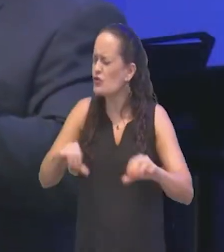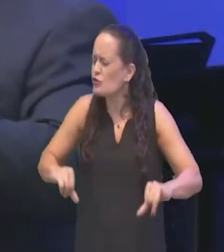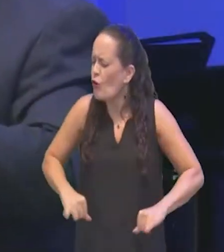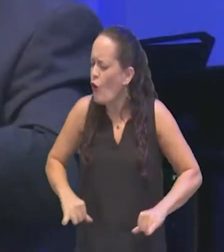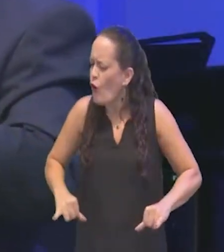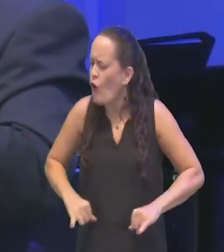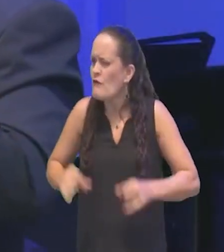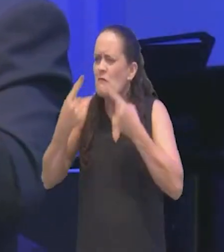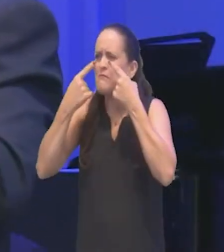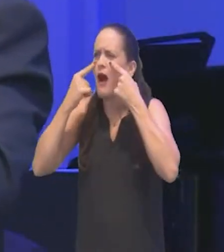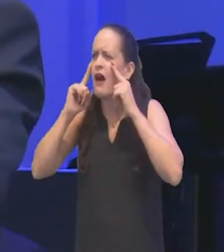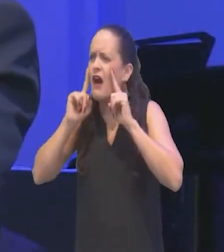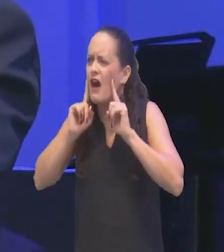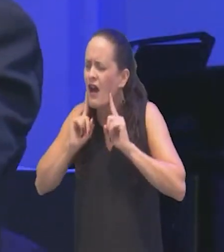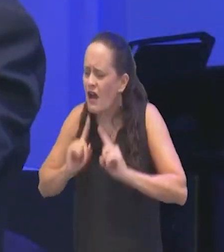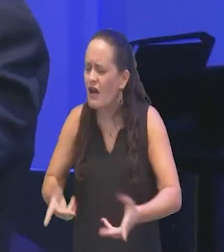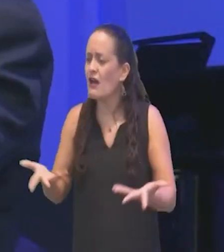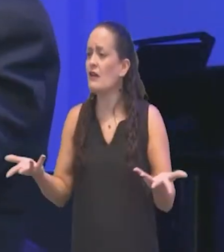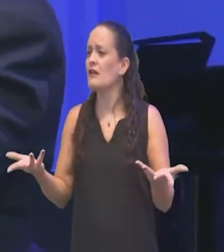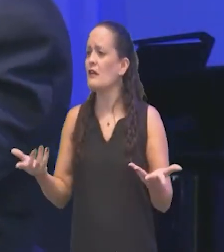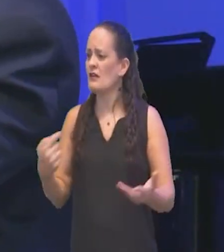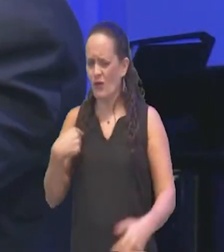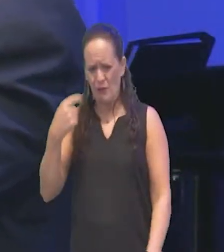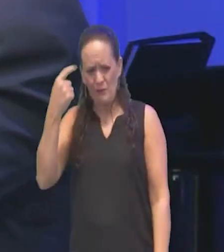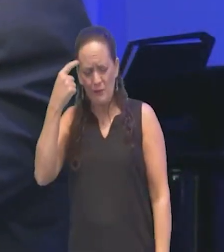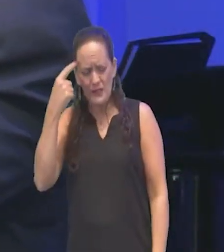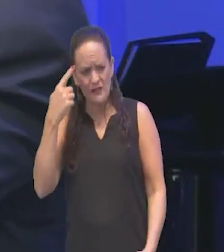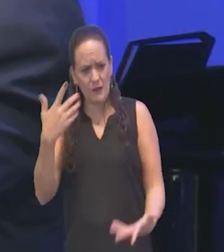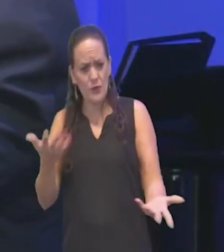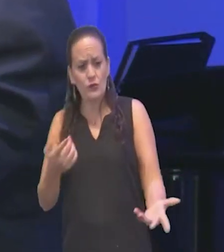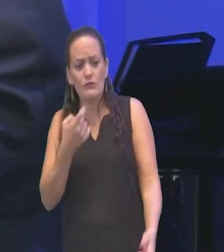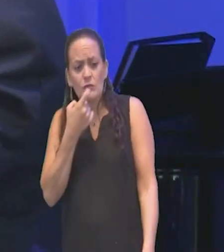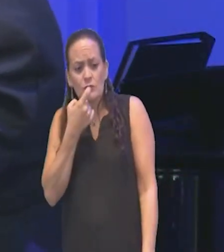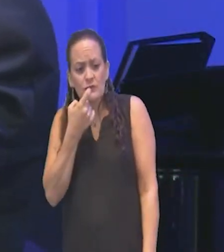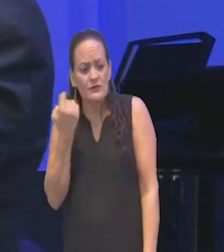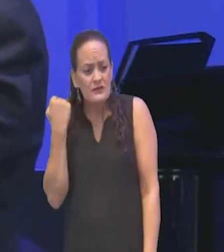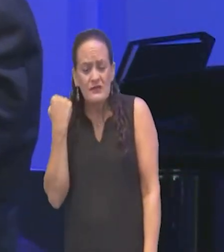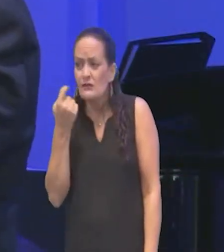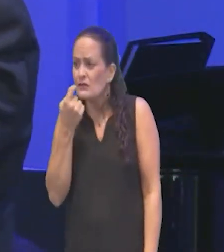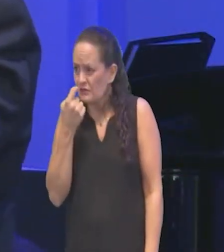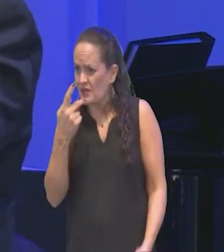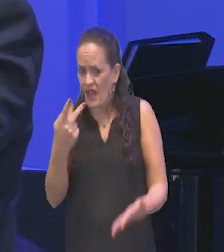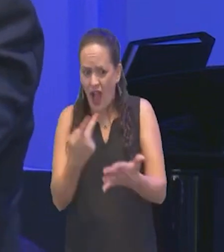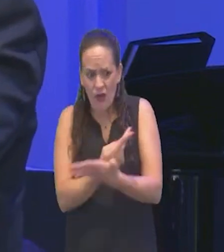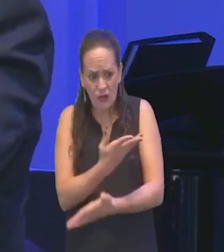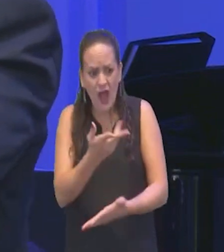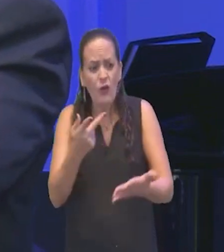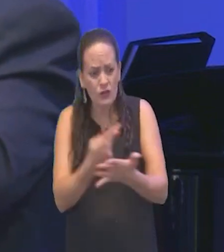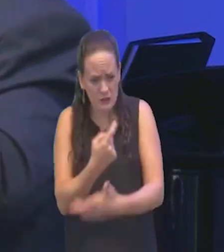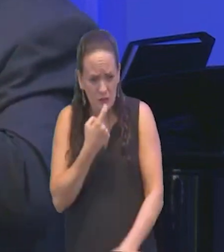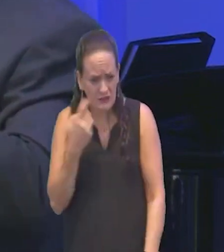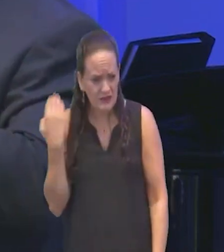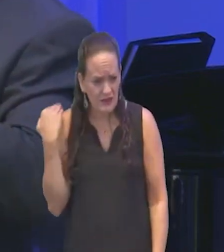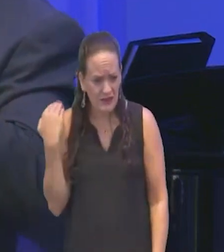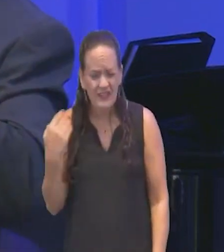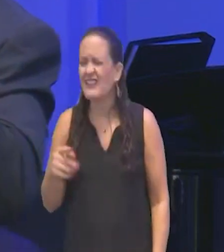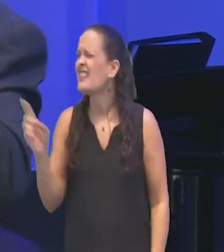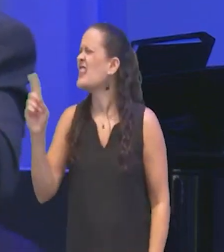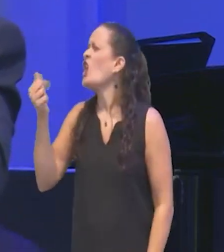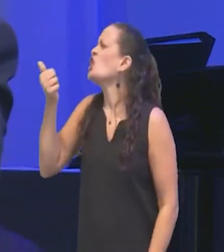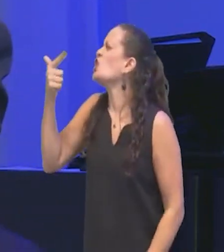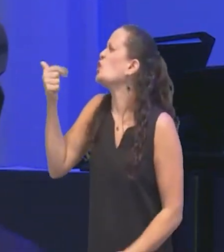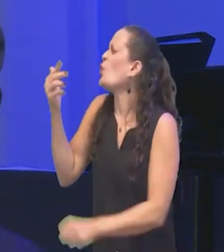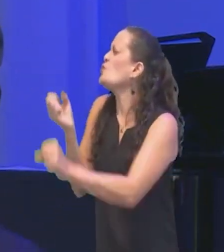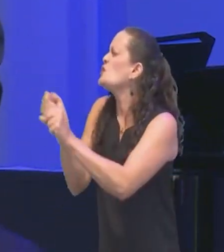sofrimento, com lágrimas correndo nos olhos, que eu pensei que aquilo tivesse ocorrido há um mês, e perguntei, quanto tempo assim isso aconteceu com a senhora? Isso já tem